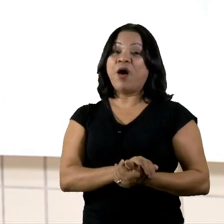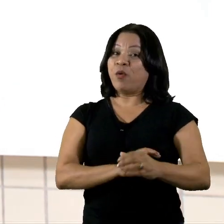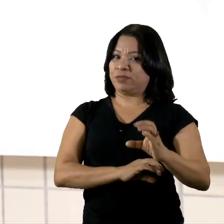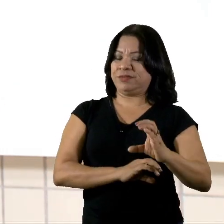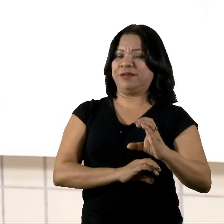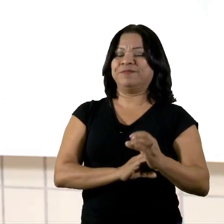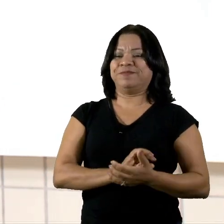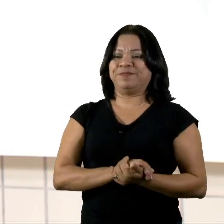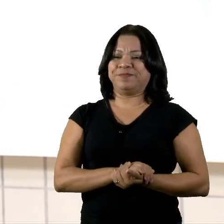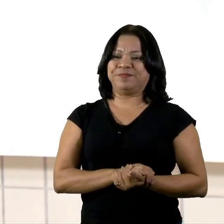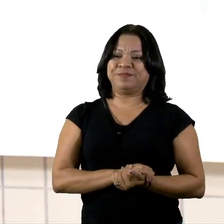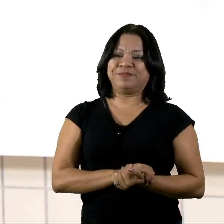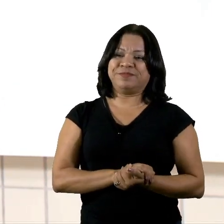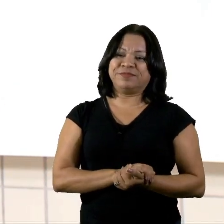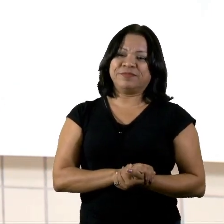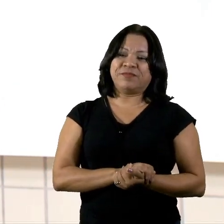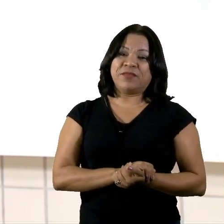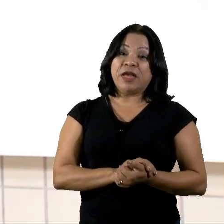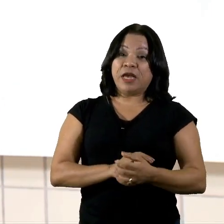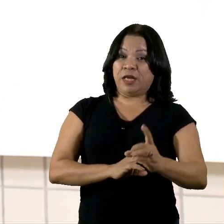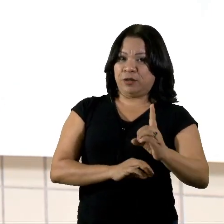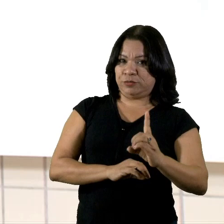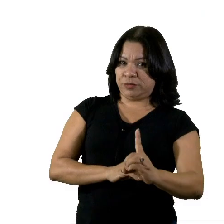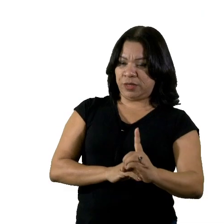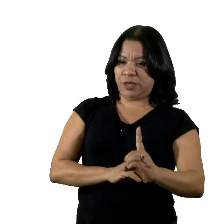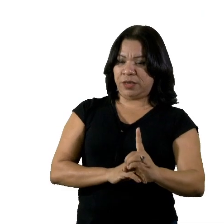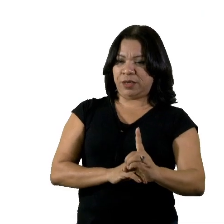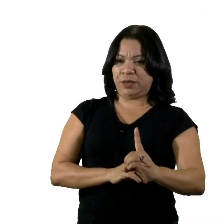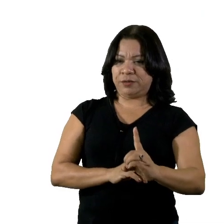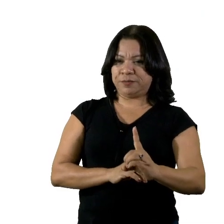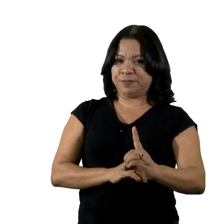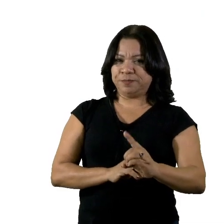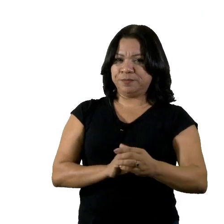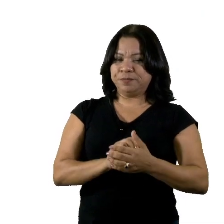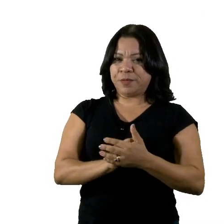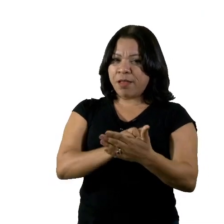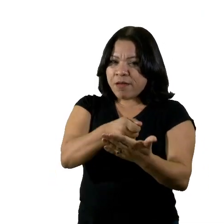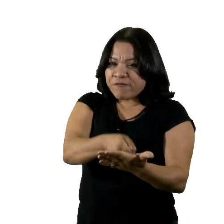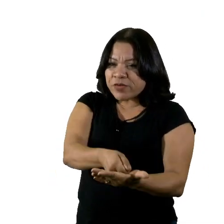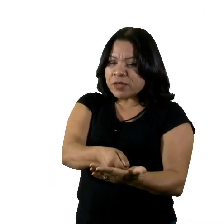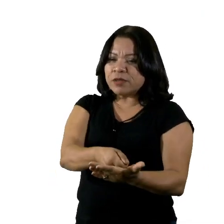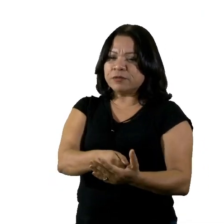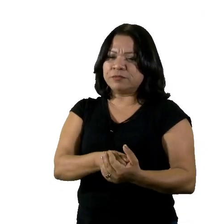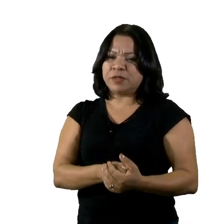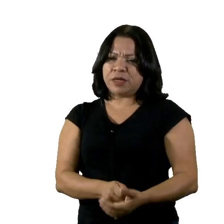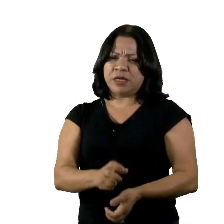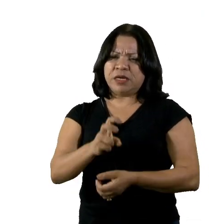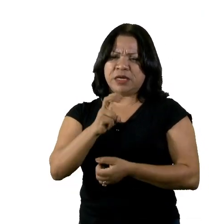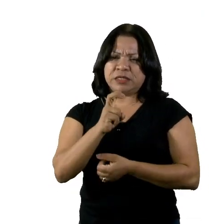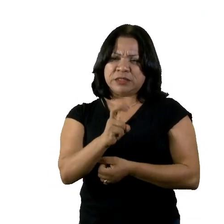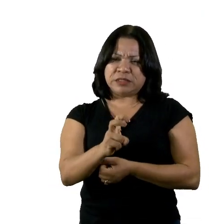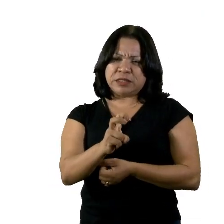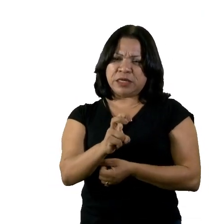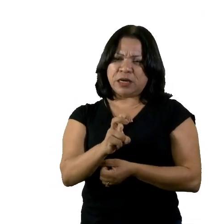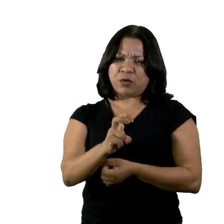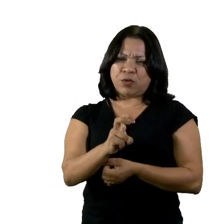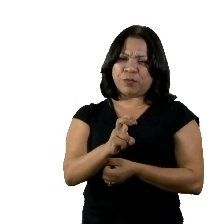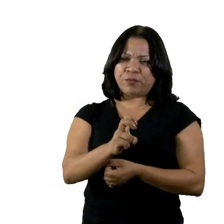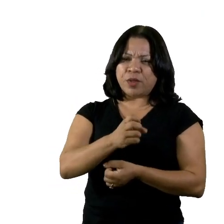finalizar, no item D, ele pergunta, ele afirma, né? E nós vamos julgar. 5 é o coeficiente numérico do